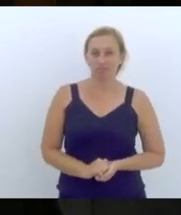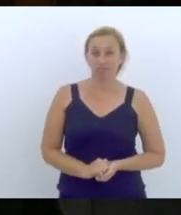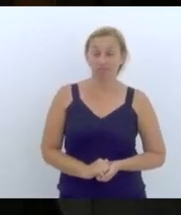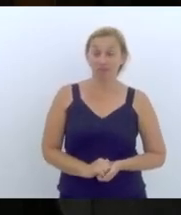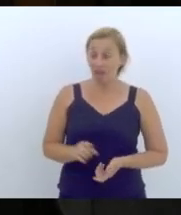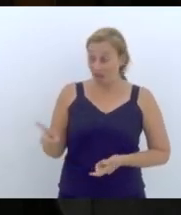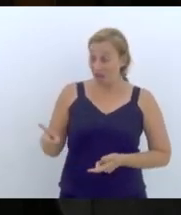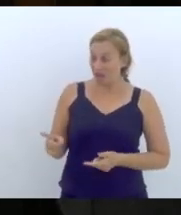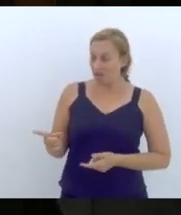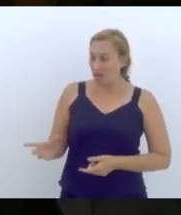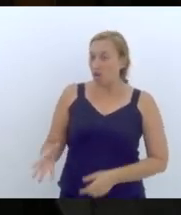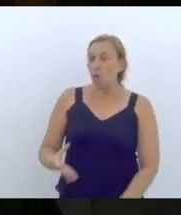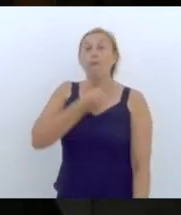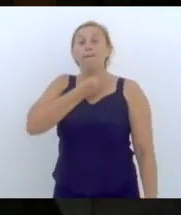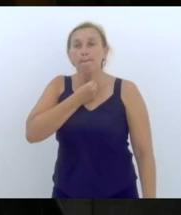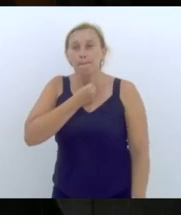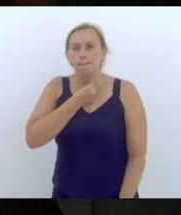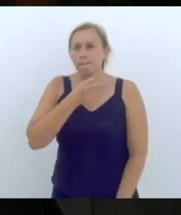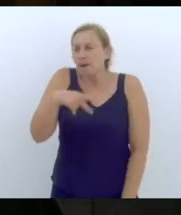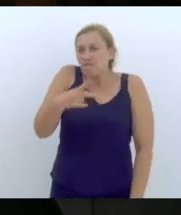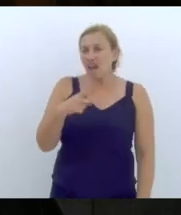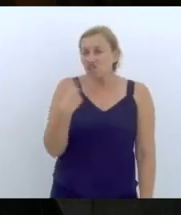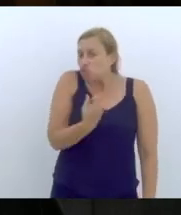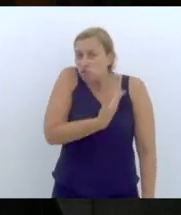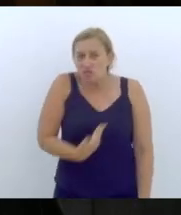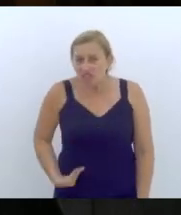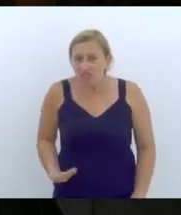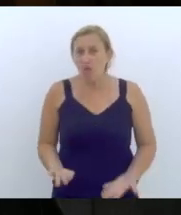Eles têm que lavar a boca para falar do nosso governador.